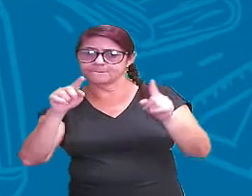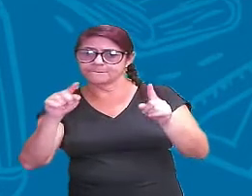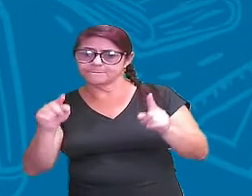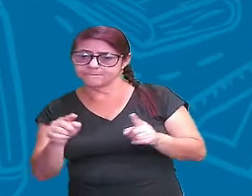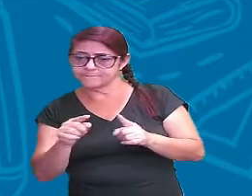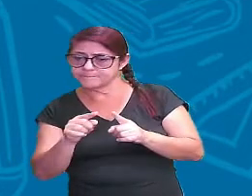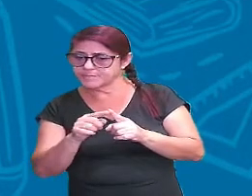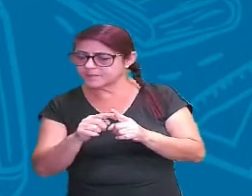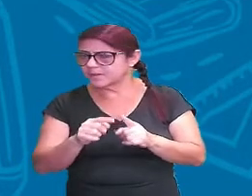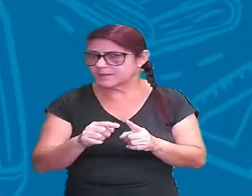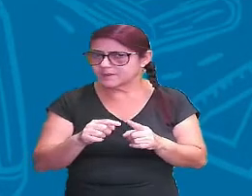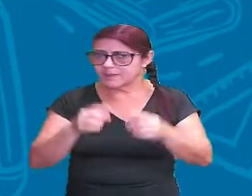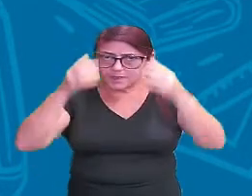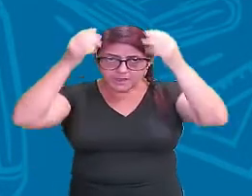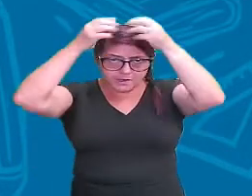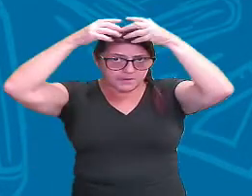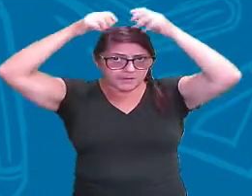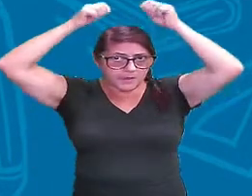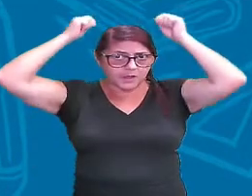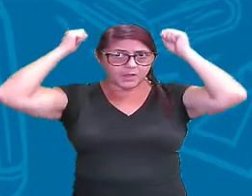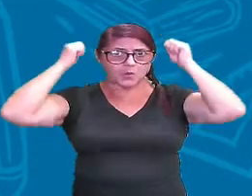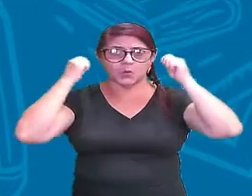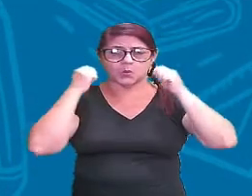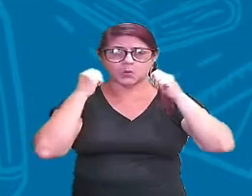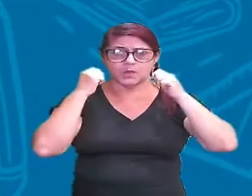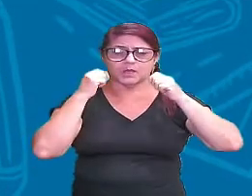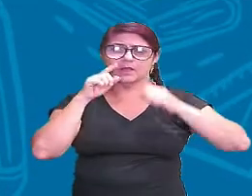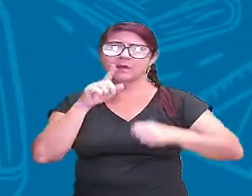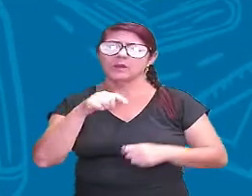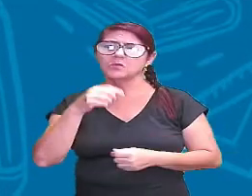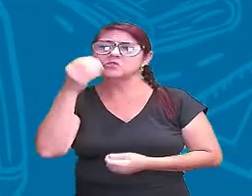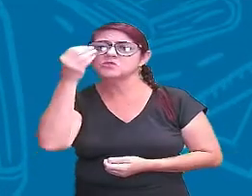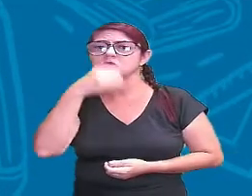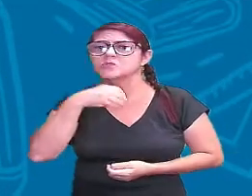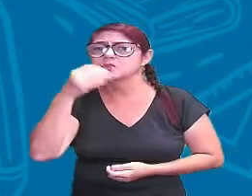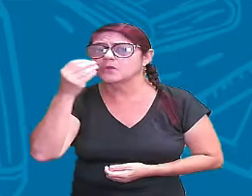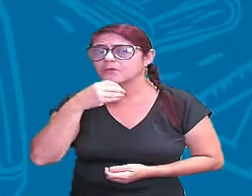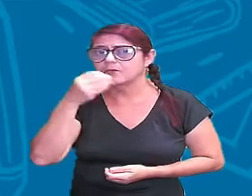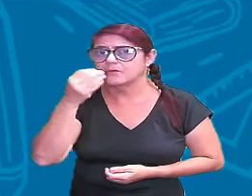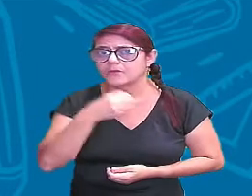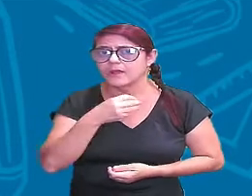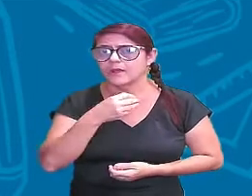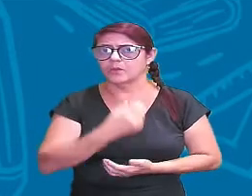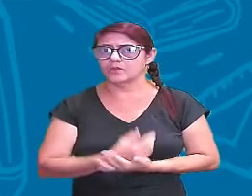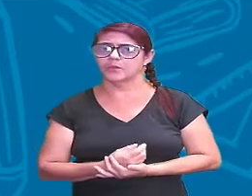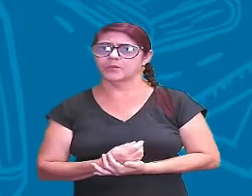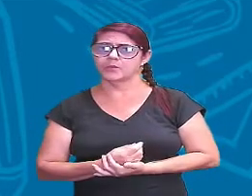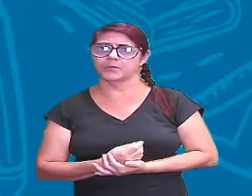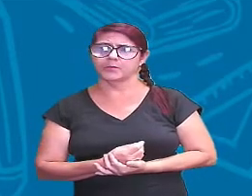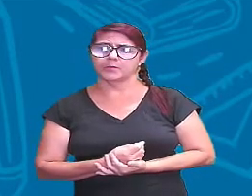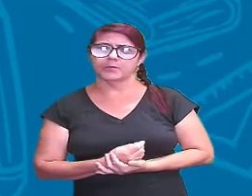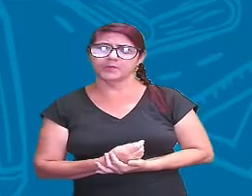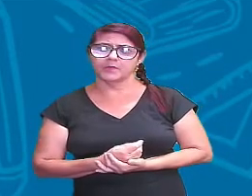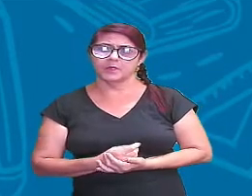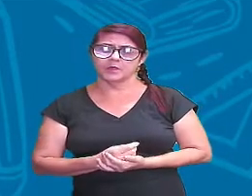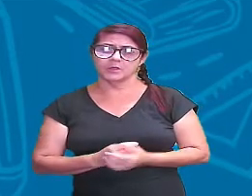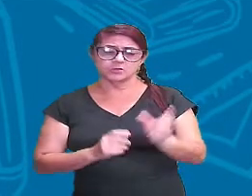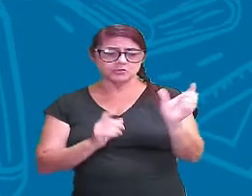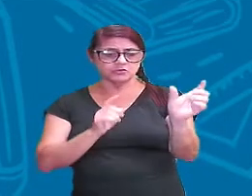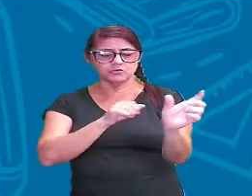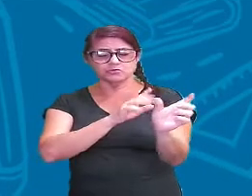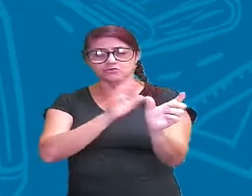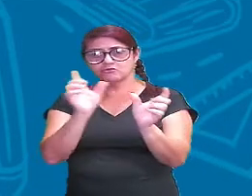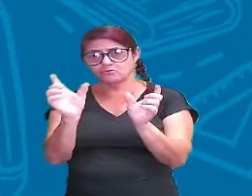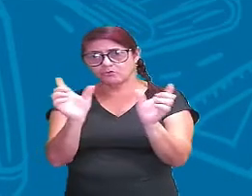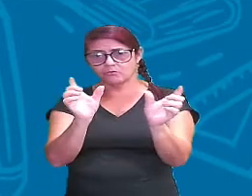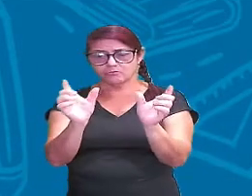vão perceber agora que a gente vai falar o som fraco. Eu estou usando um R, porém no meio das palavras,